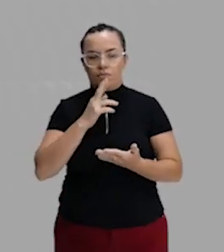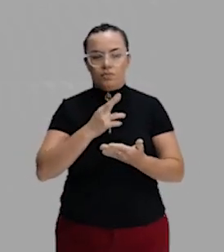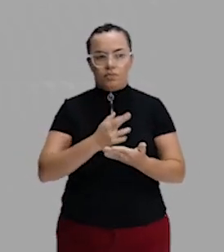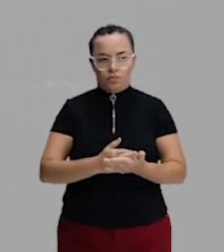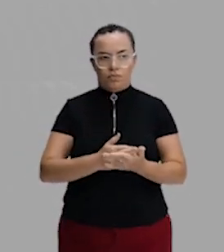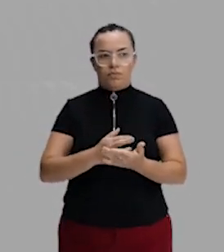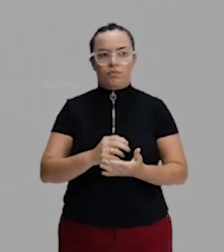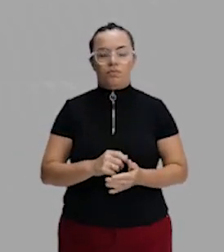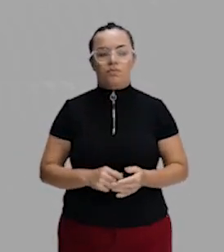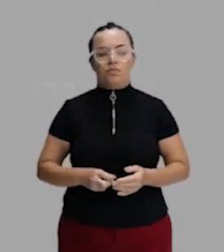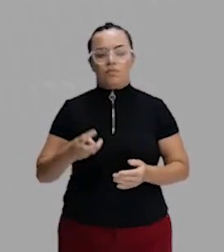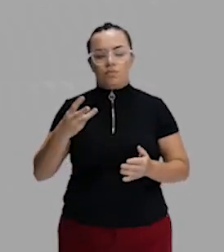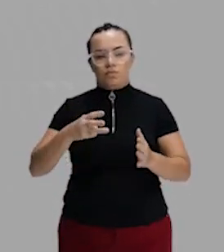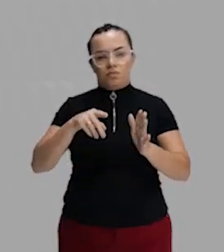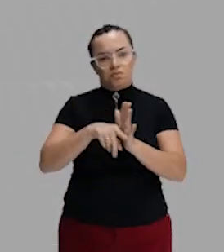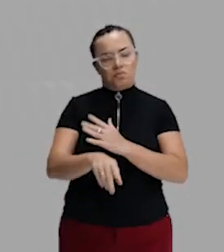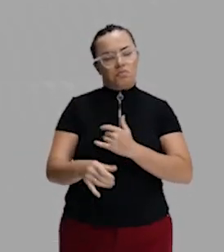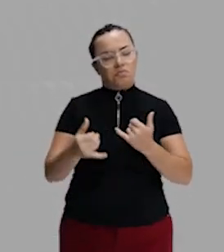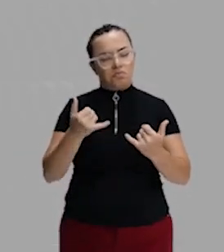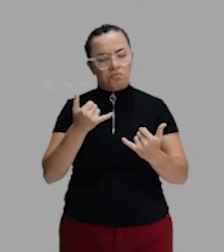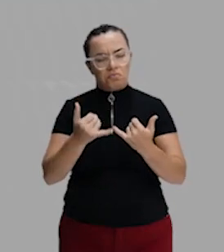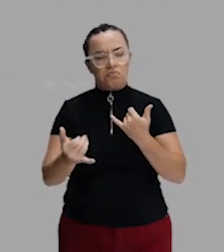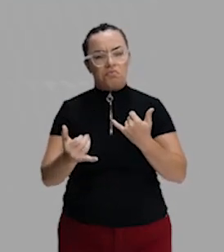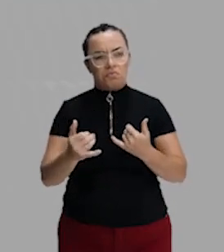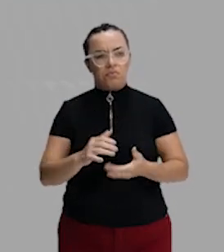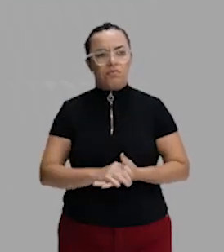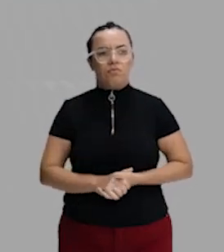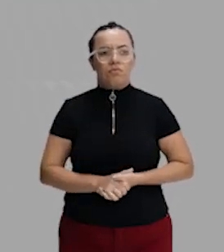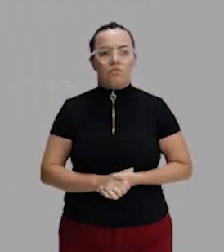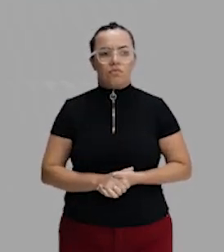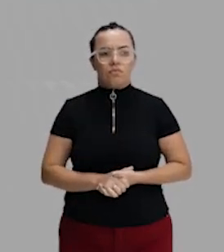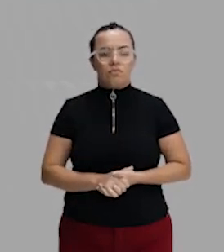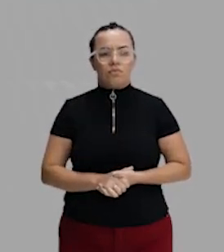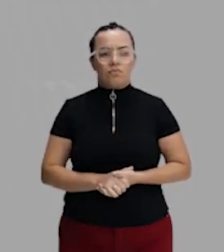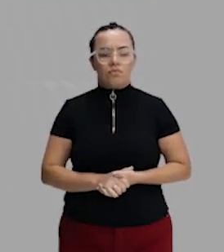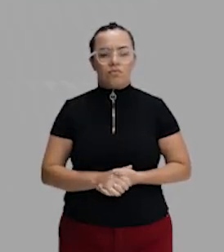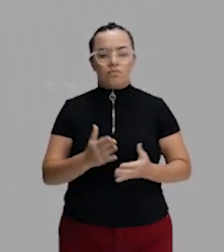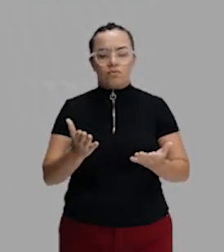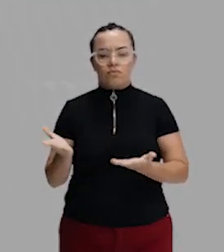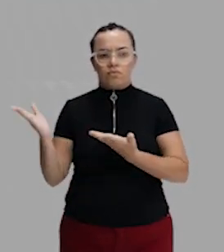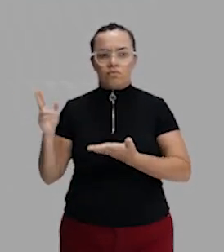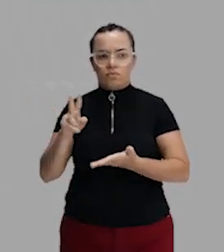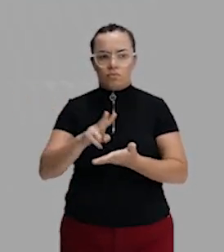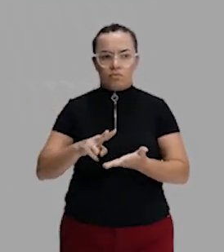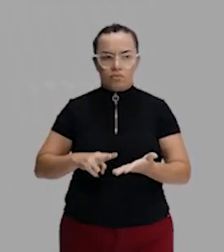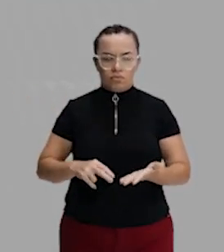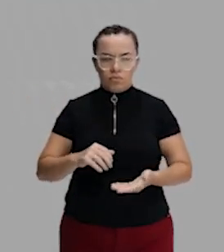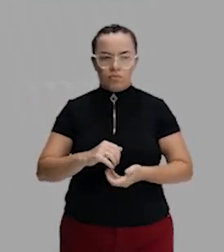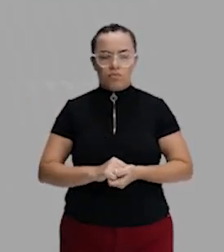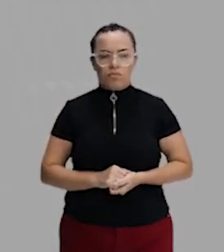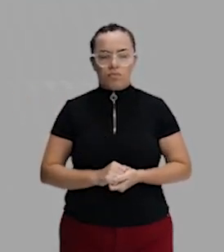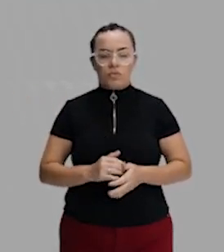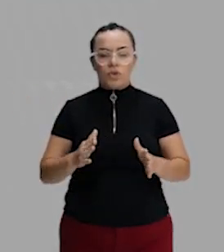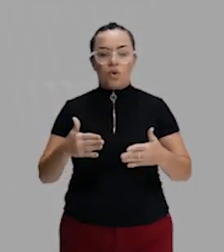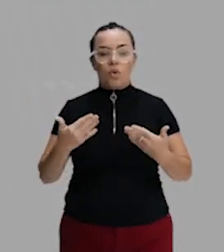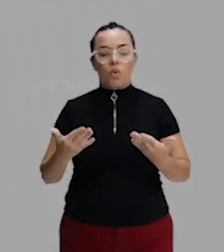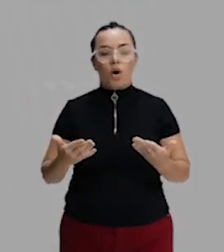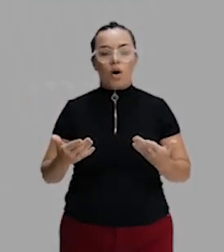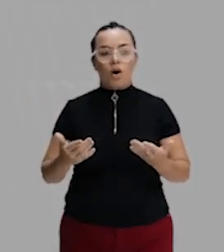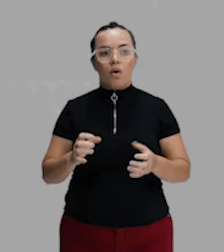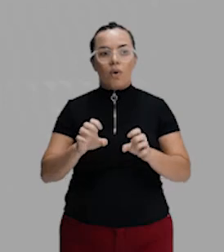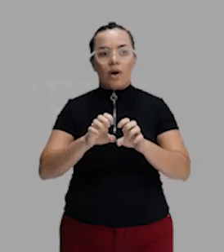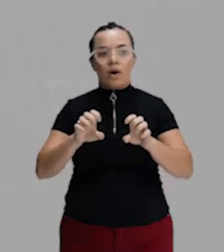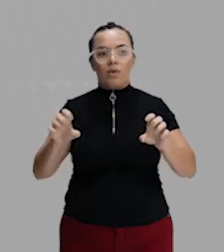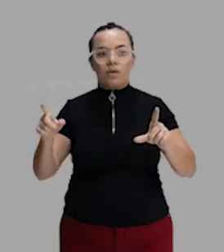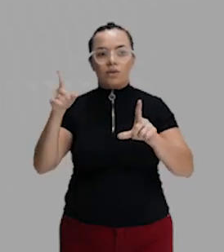terceira questão, bem parecida, né? Deduza a equação que tem foco nos pontos menos 3 e menos